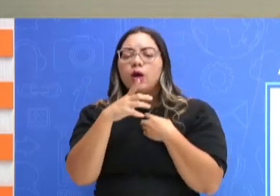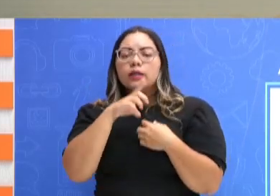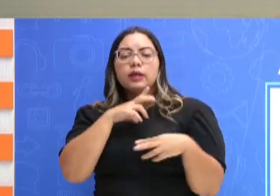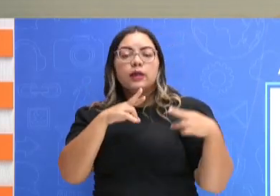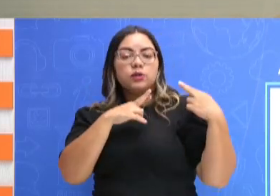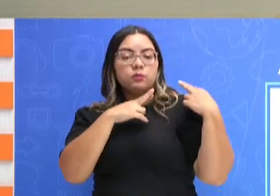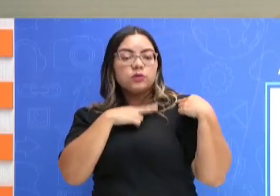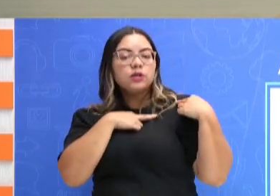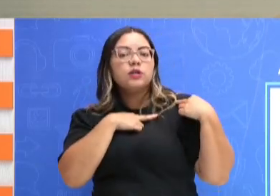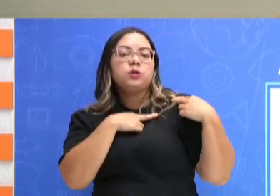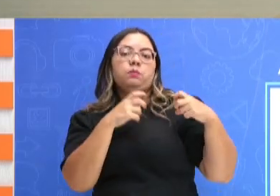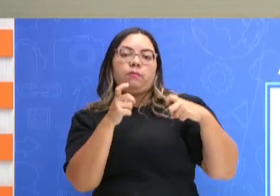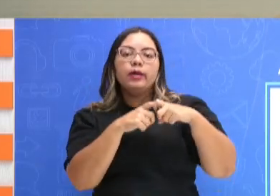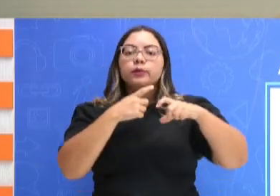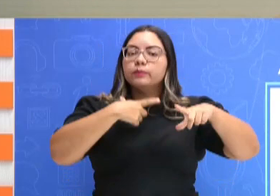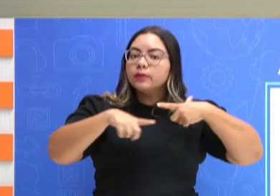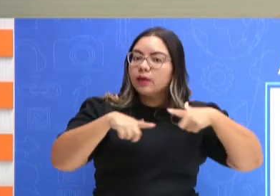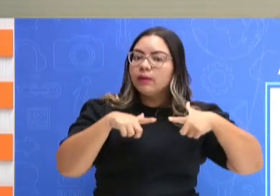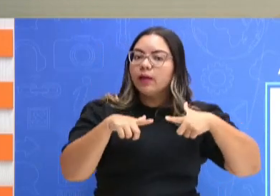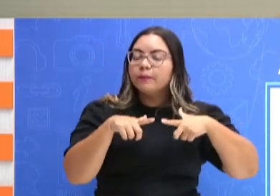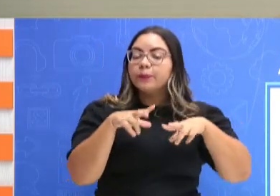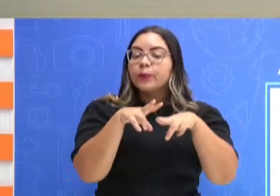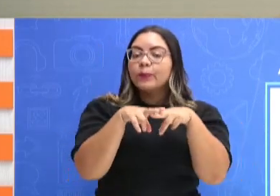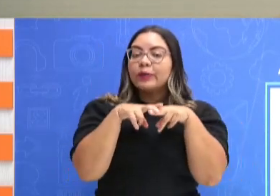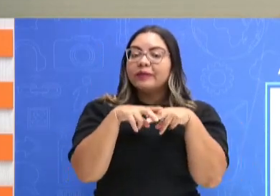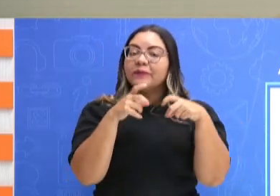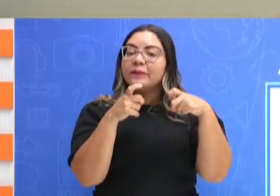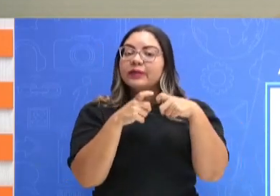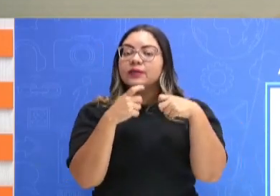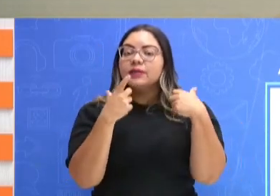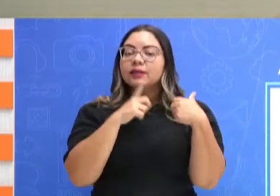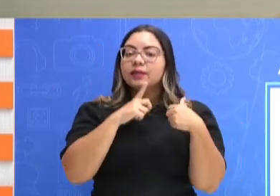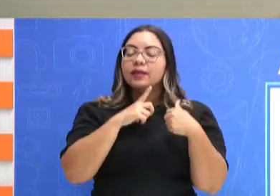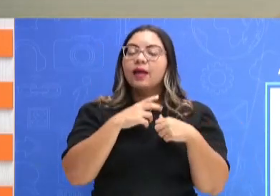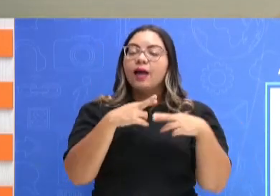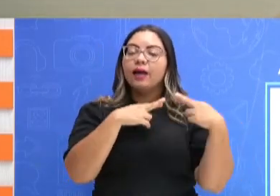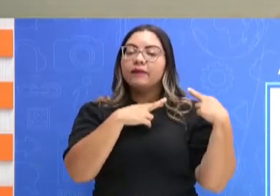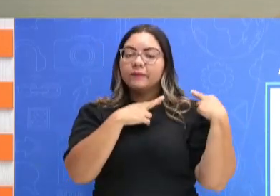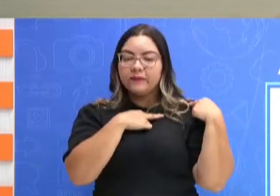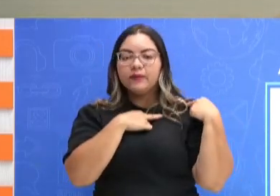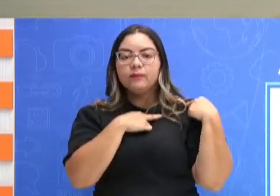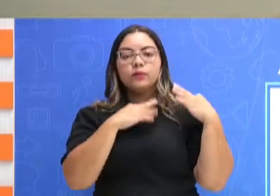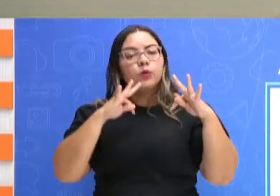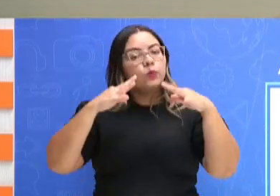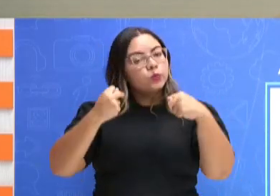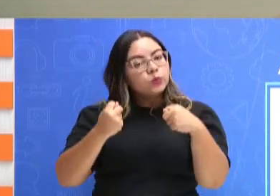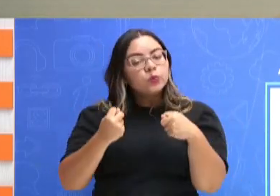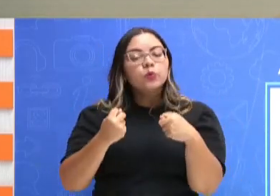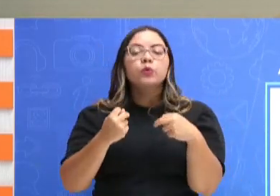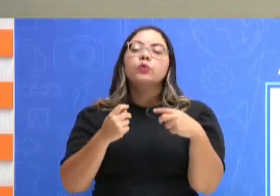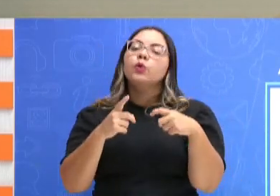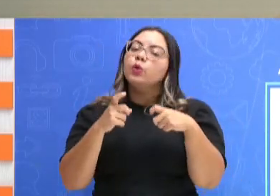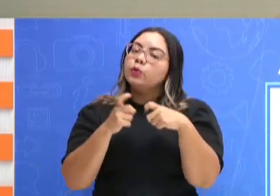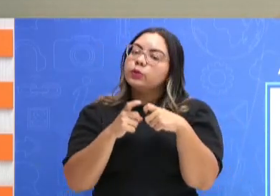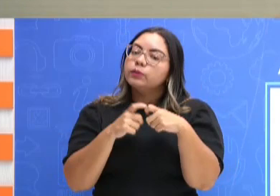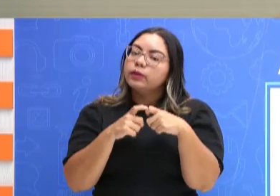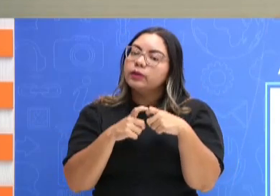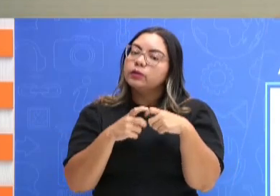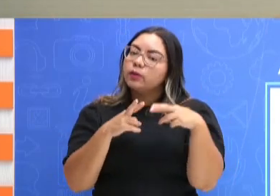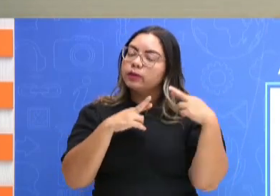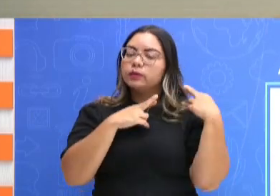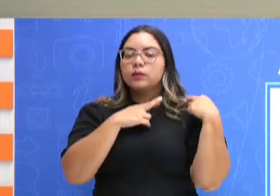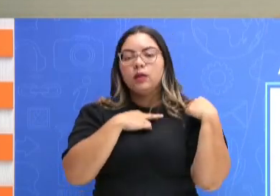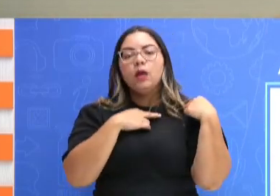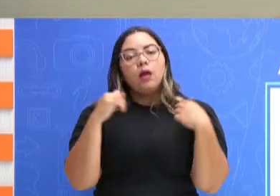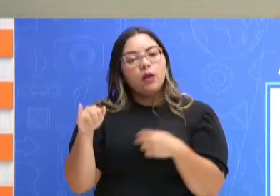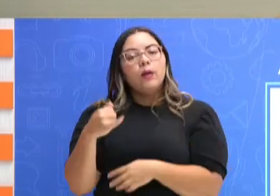de botar o médico trabalhando. Então o médico tem a responsabilidade, como na minha opinião todos os médicos são responsáveis. Aqui